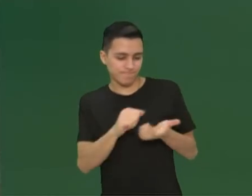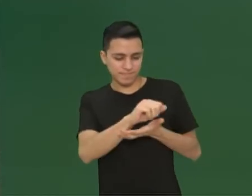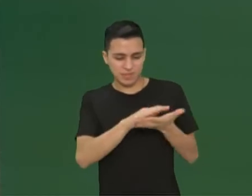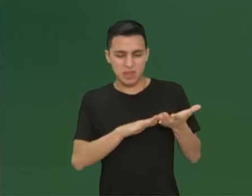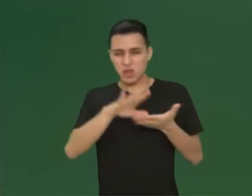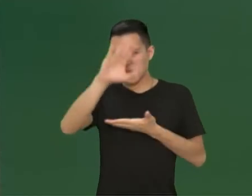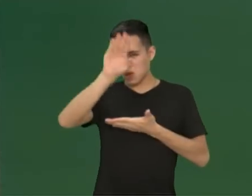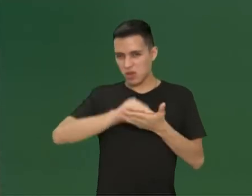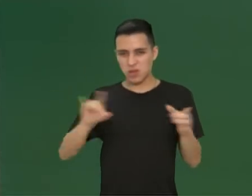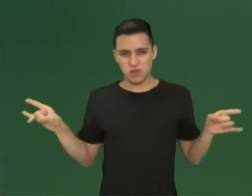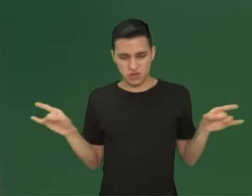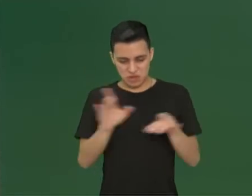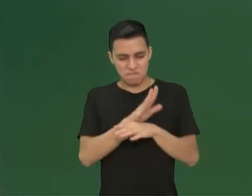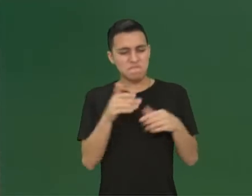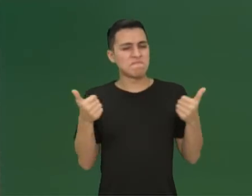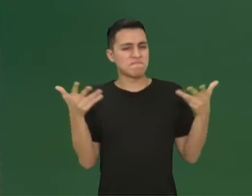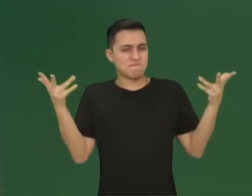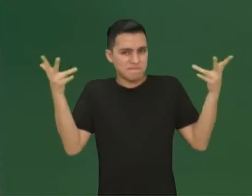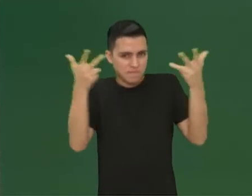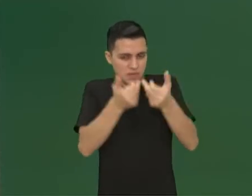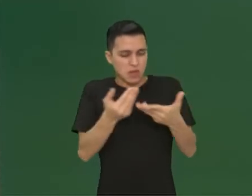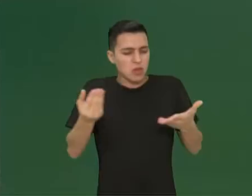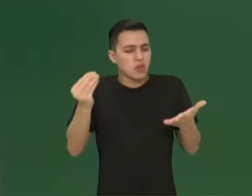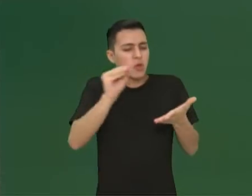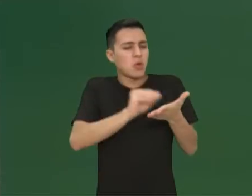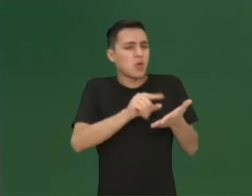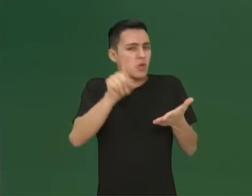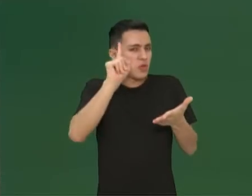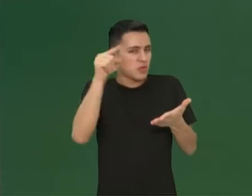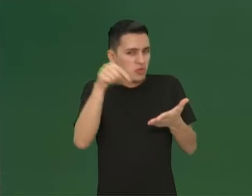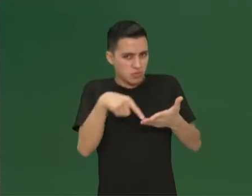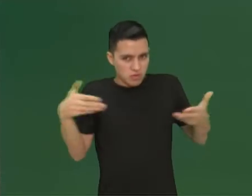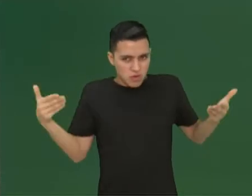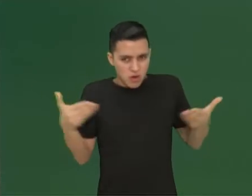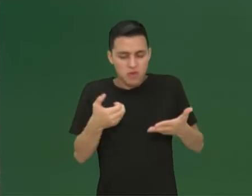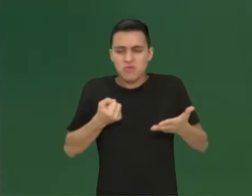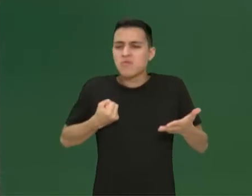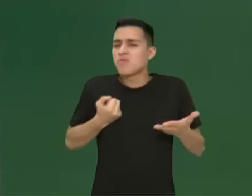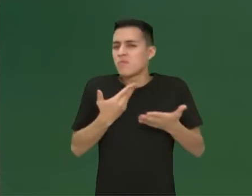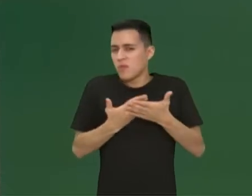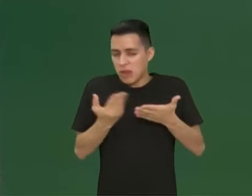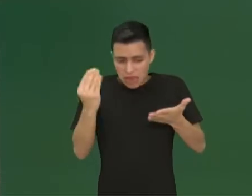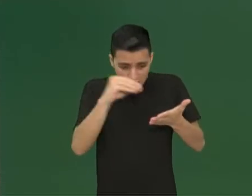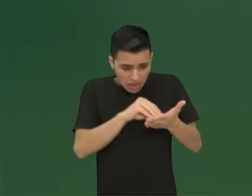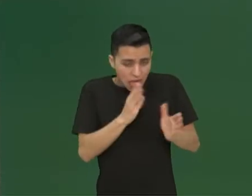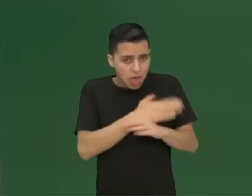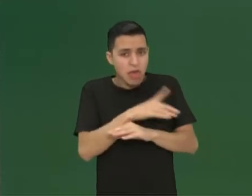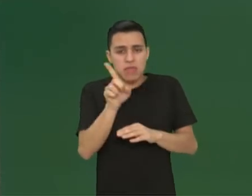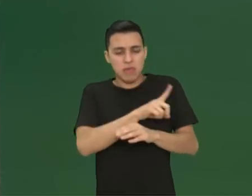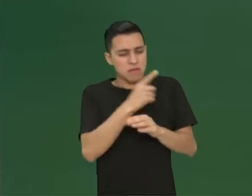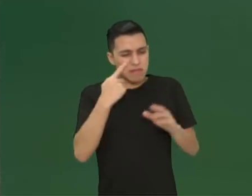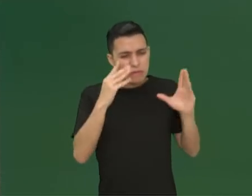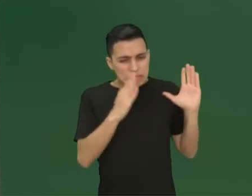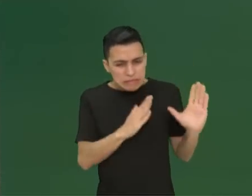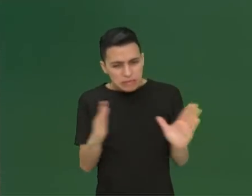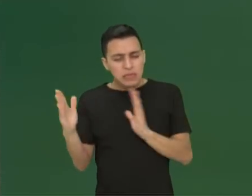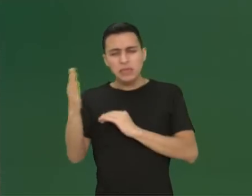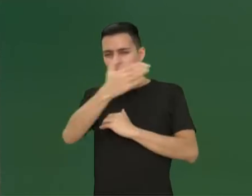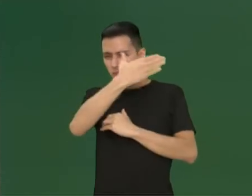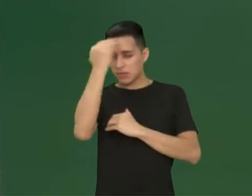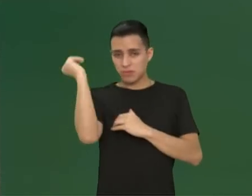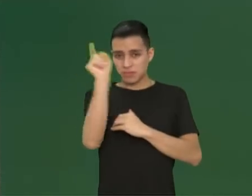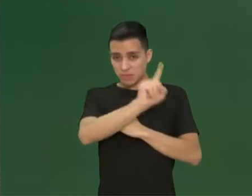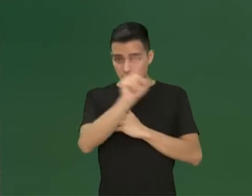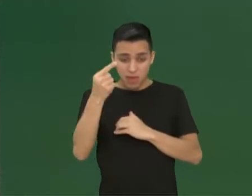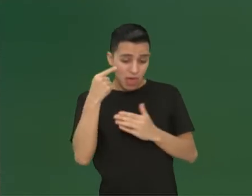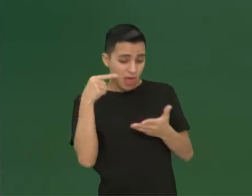Exercício copiado, no capricho, colocou a data de hoje, o número da nossa aula para você não se perder. E não se esqueça,